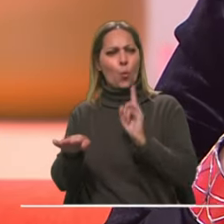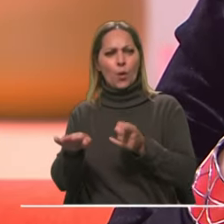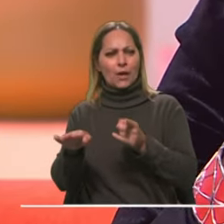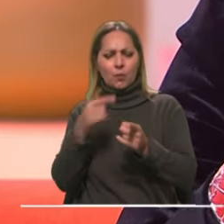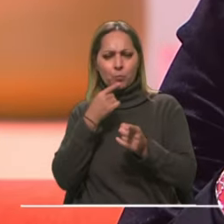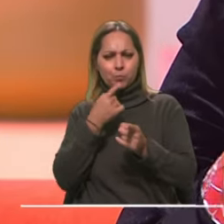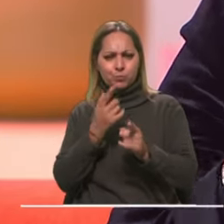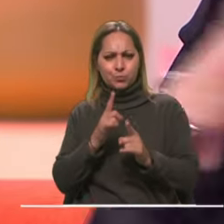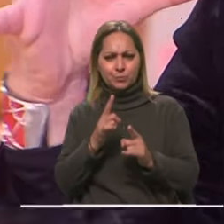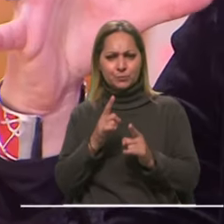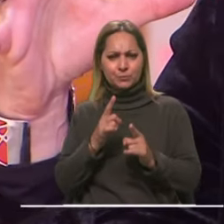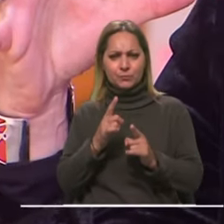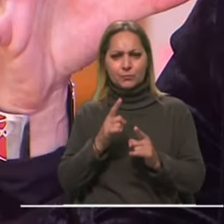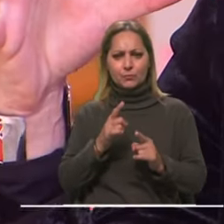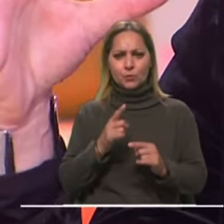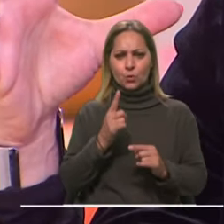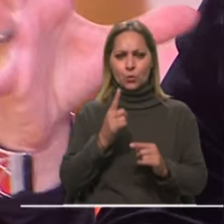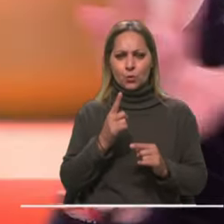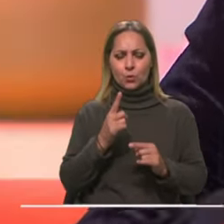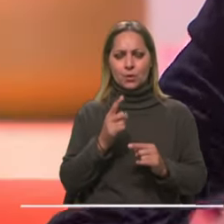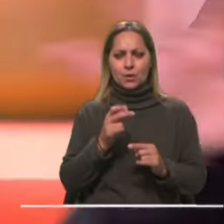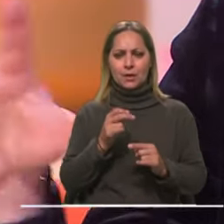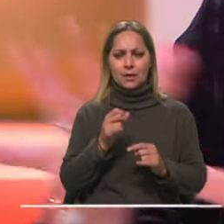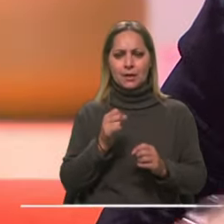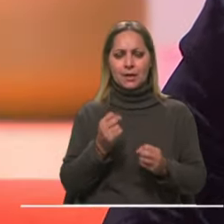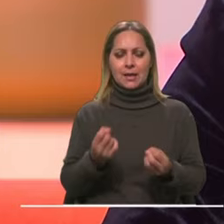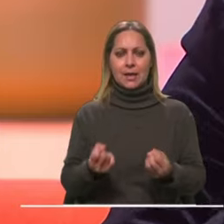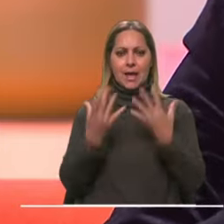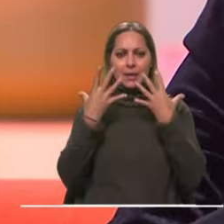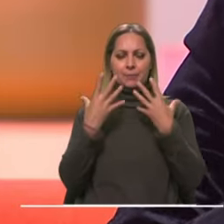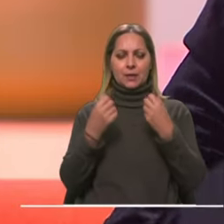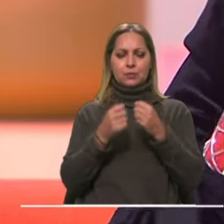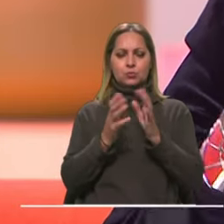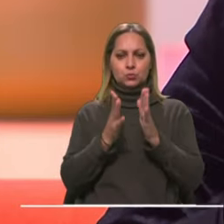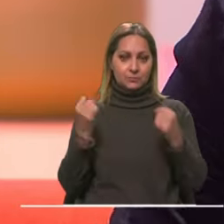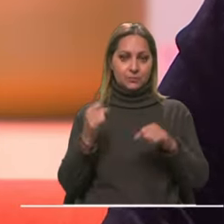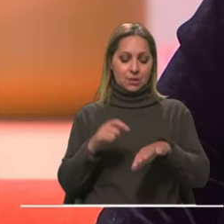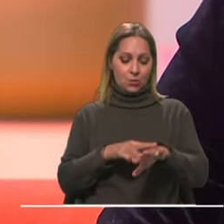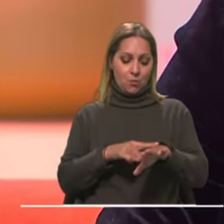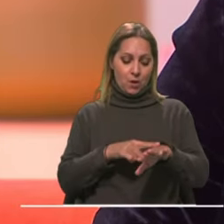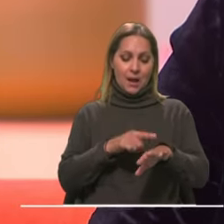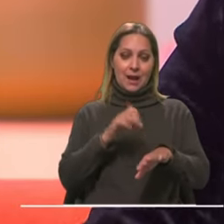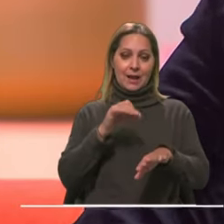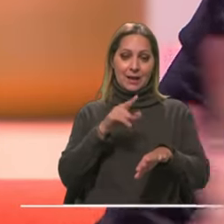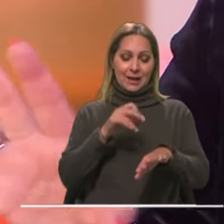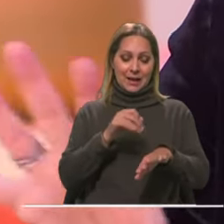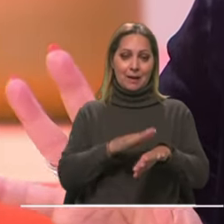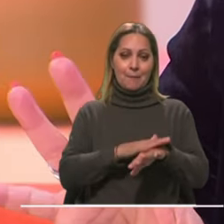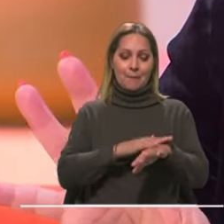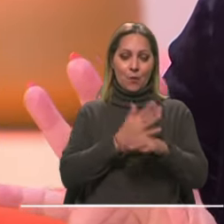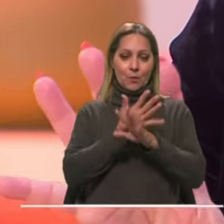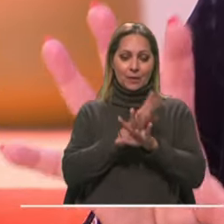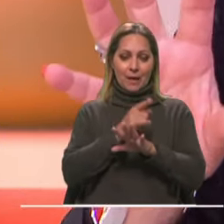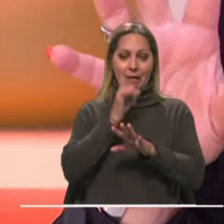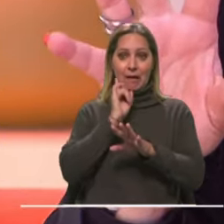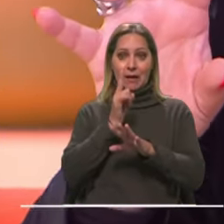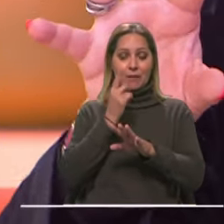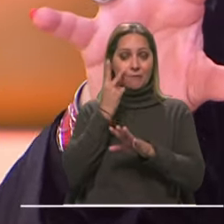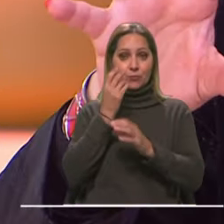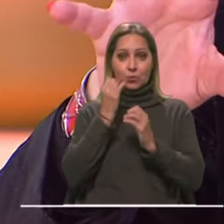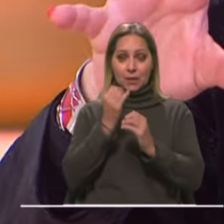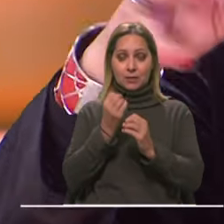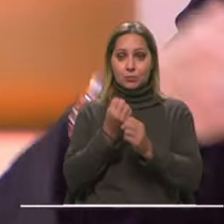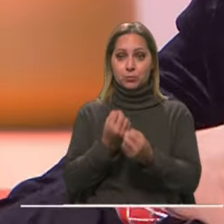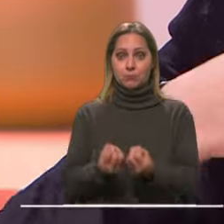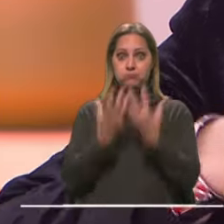Os airbags foram todos acionados, todos, um deles até arrebentou. A Carla já não viu mais nada. Eu vi